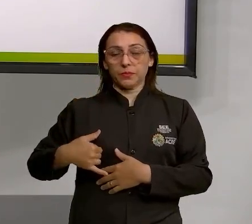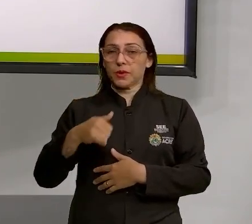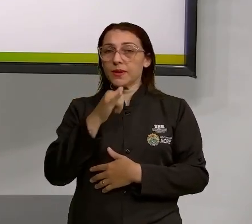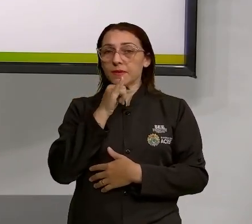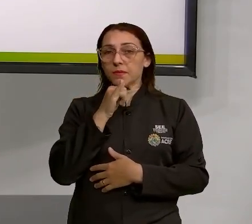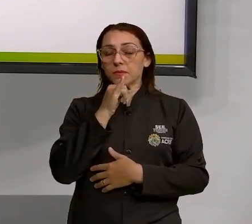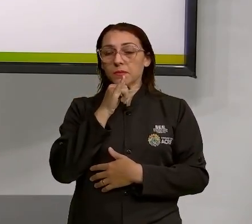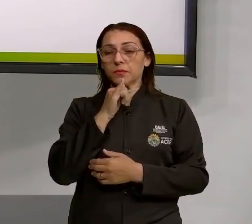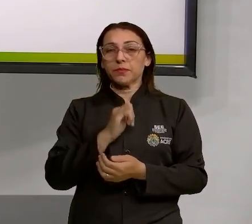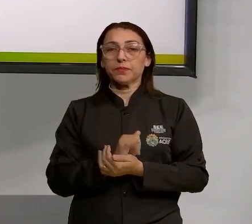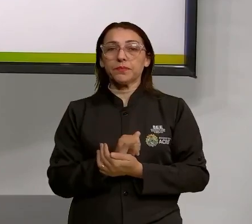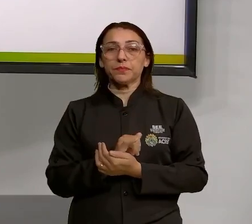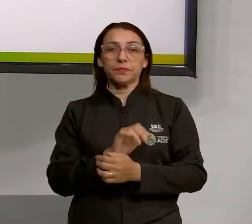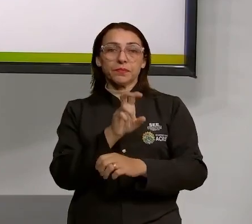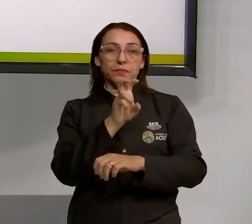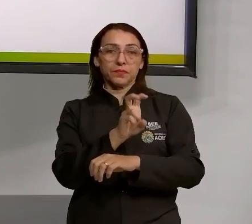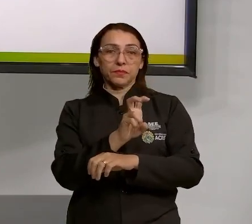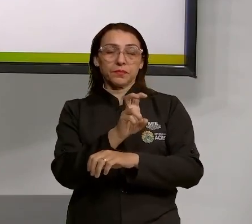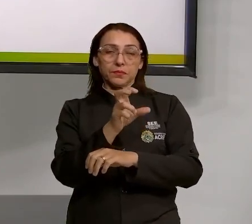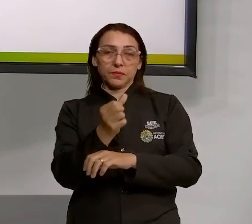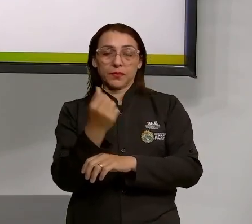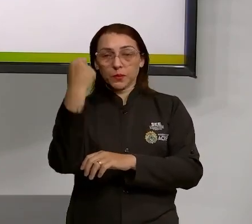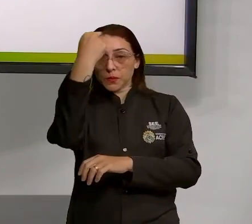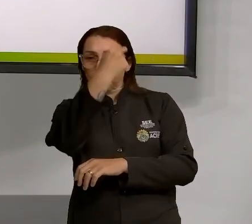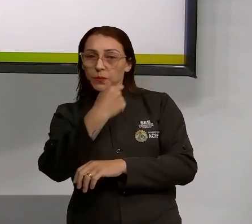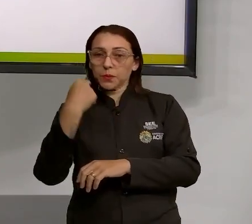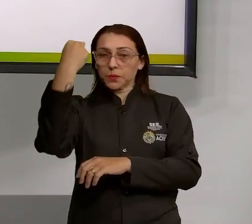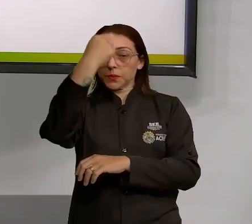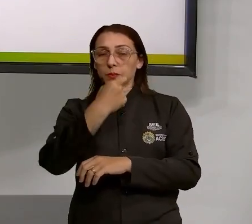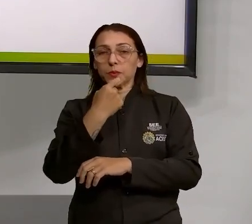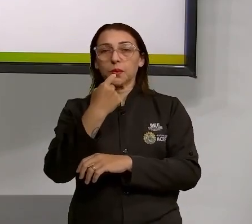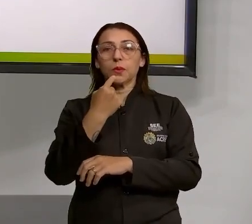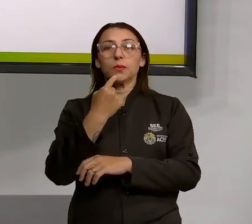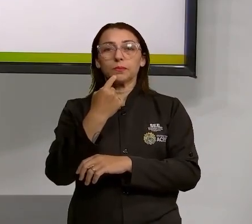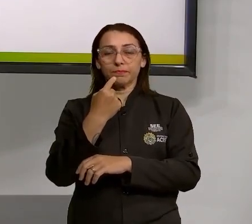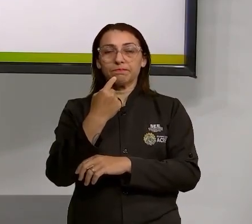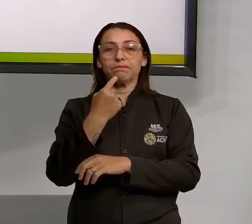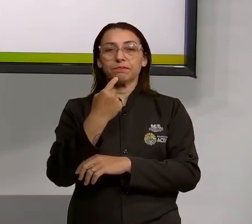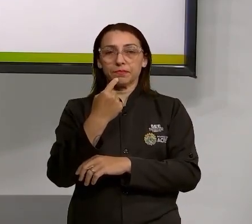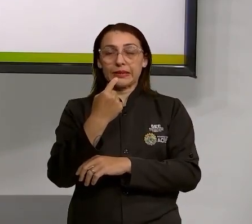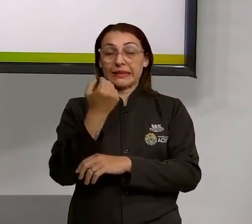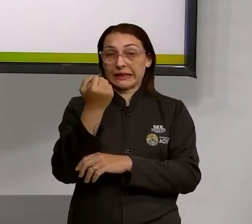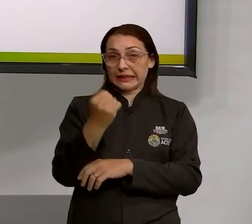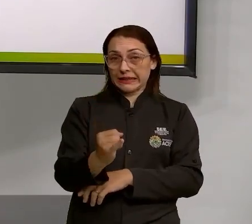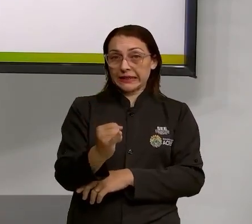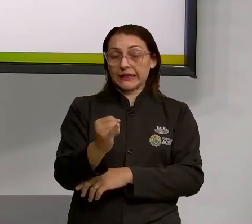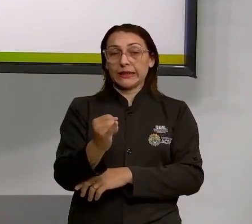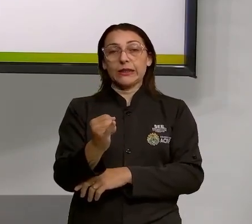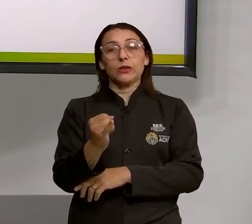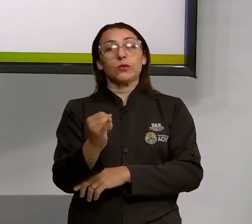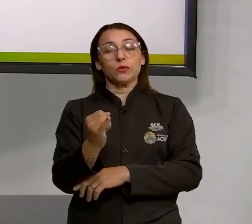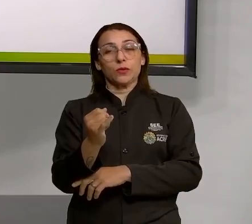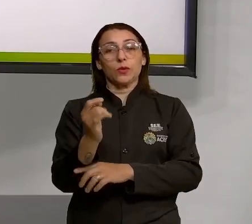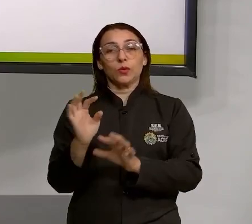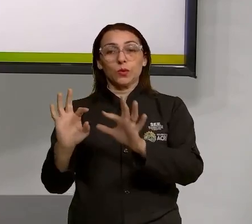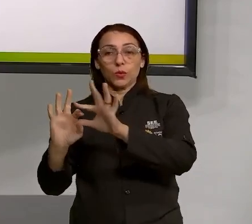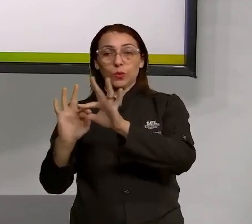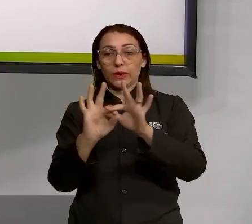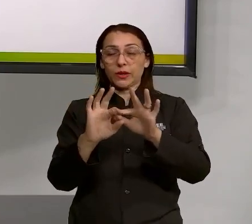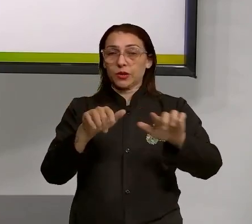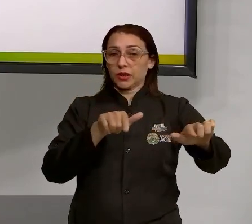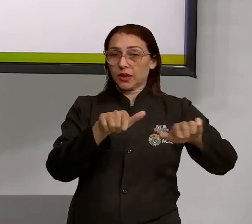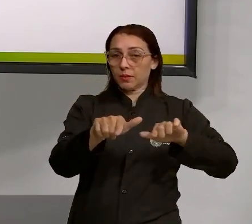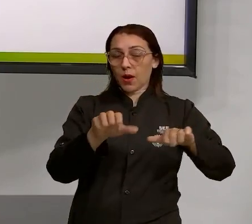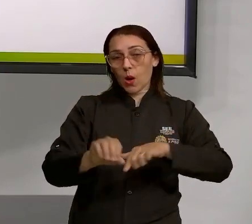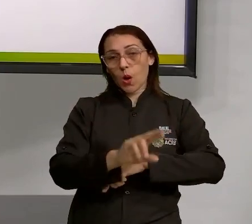exemplo, entre 5 e 6 horas por dia. Se isso não for num contexto de trabalho